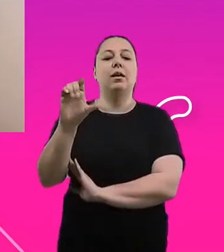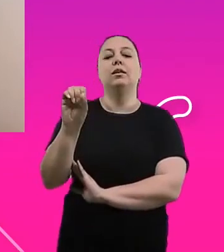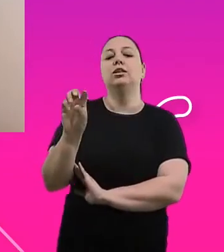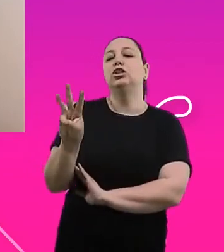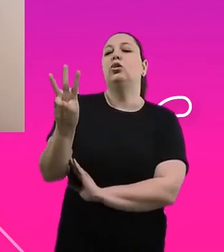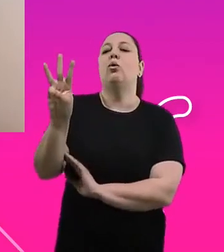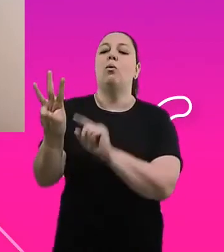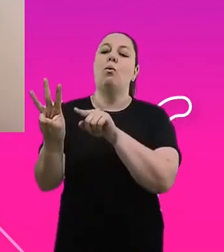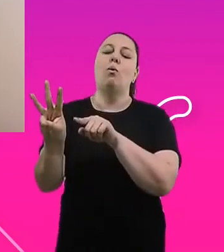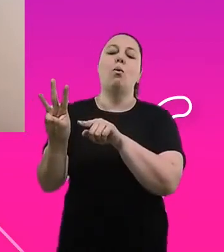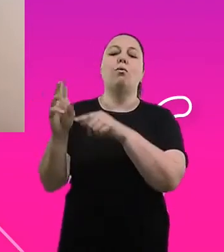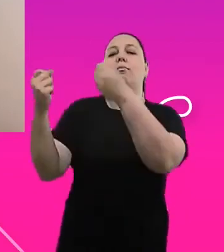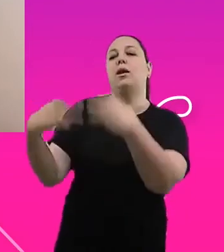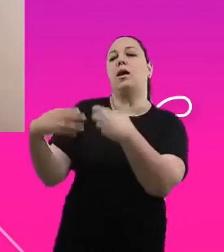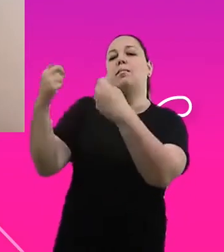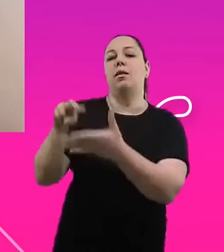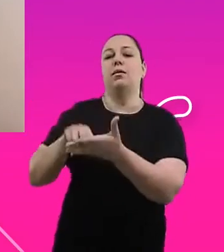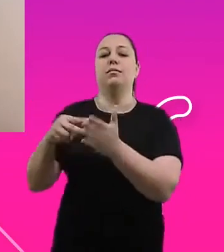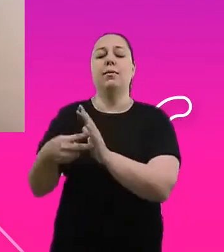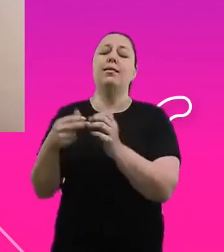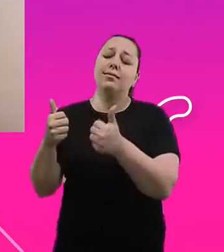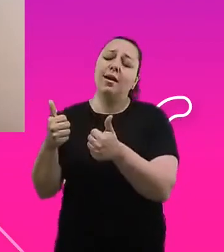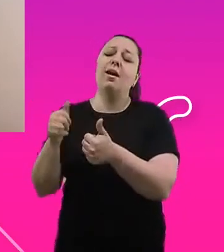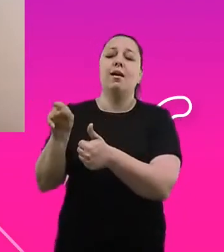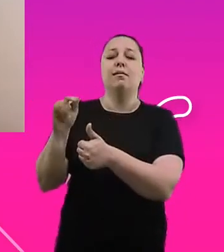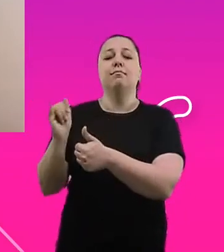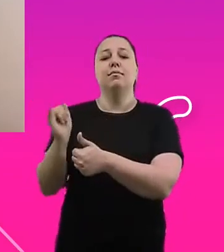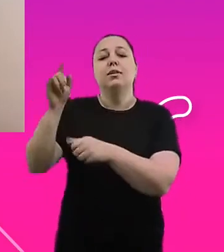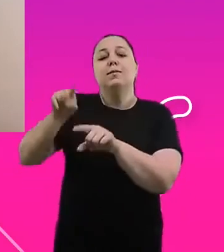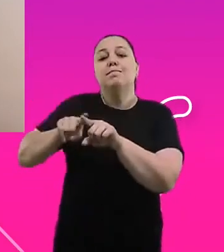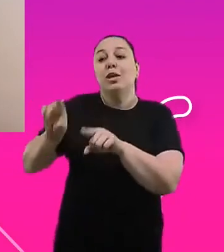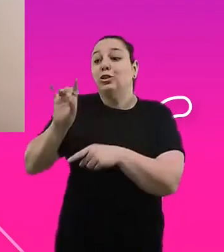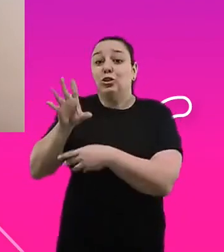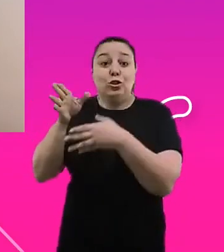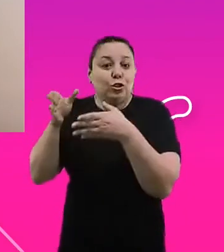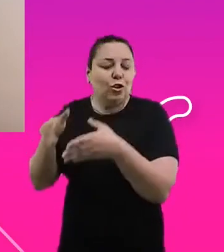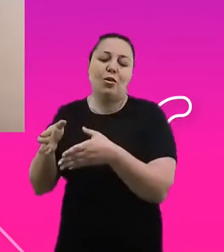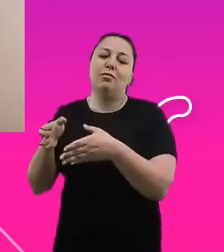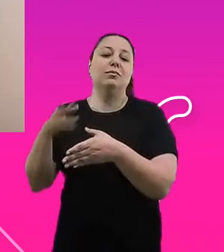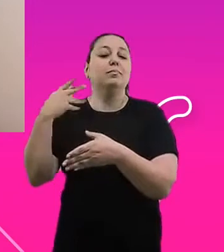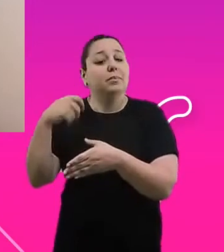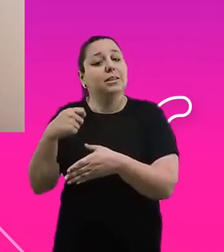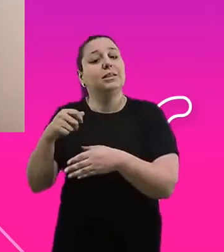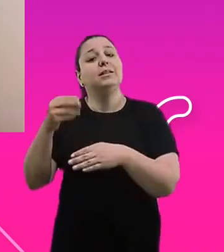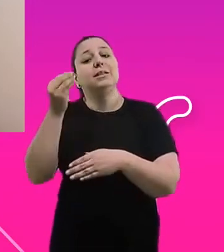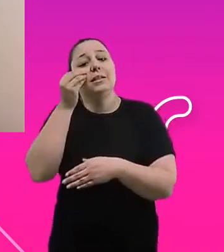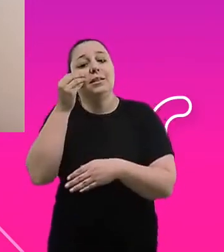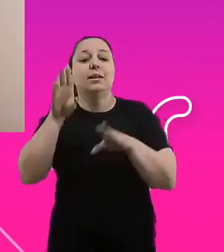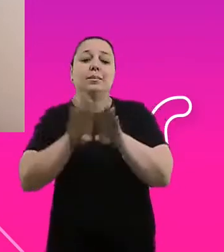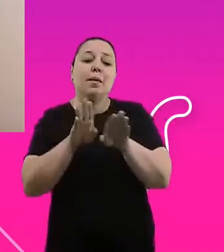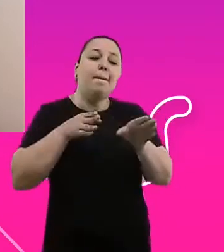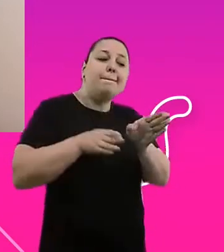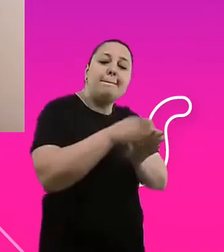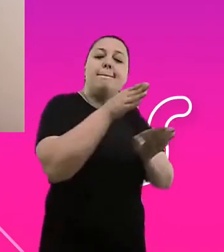para as pessoas com quem eu converso, é uma coisa do dia a dia, uma coisa que a gente já faz, algo que a gente vive para além do